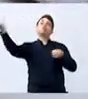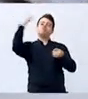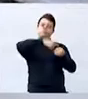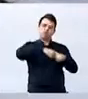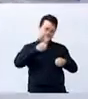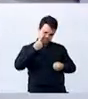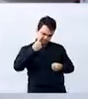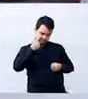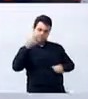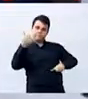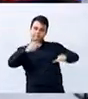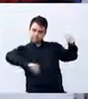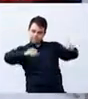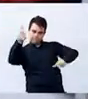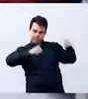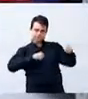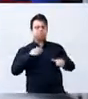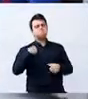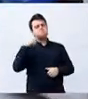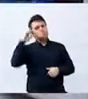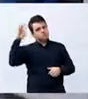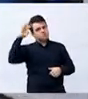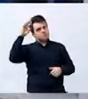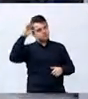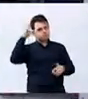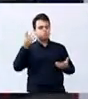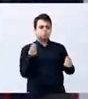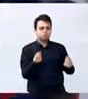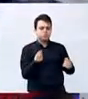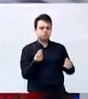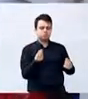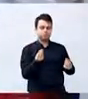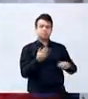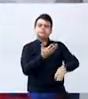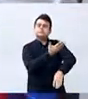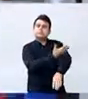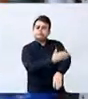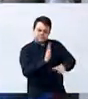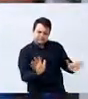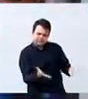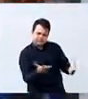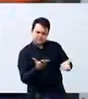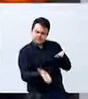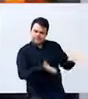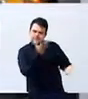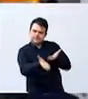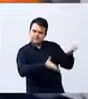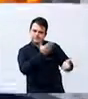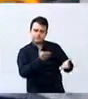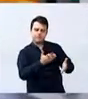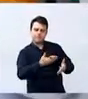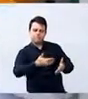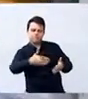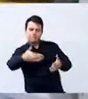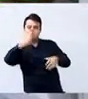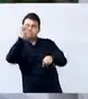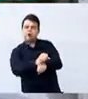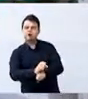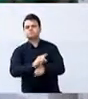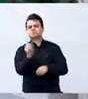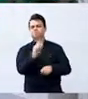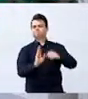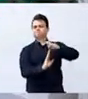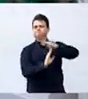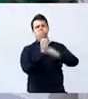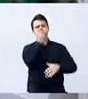novamente. Eu acho que não poderia interromper o tratamento, né? Acho que deveria não ter essa pausa. Porque tem essa